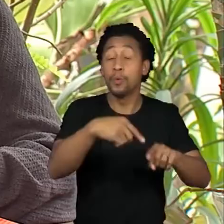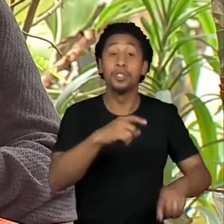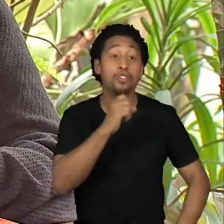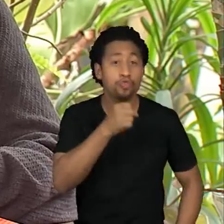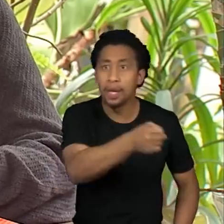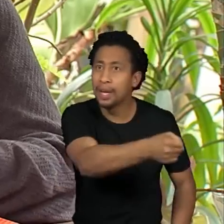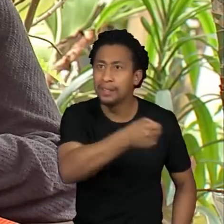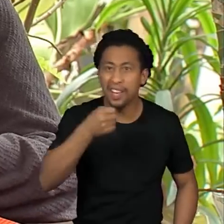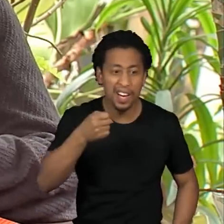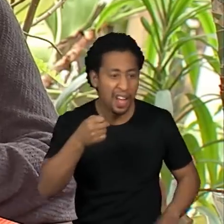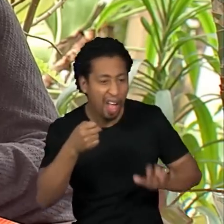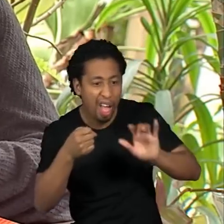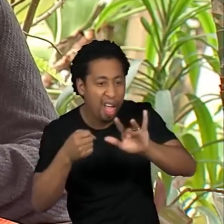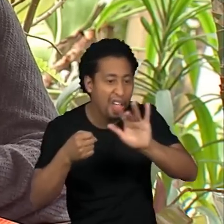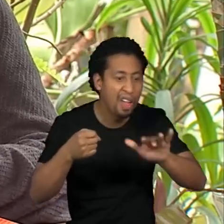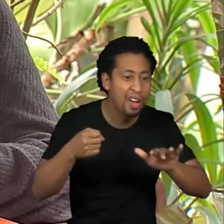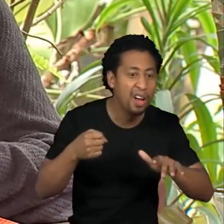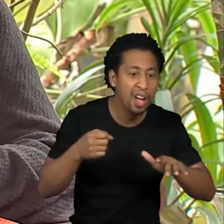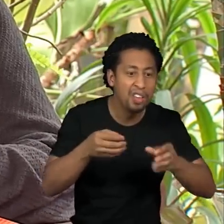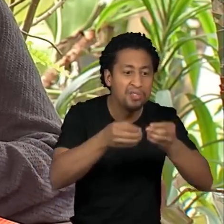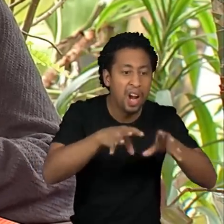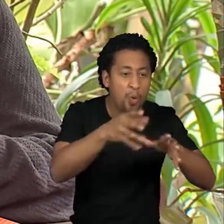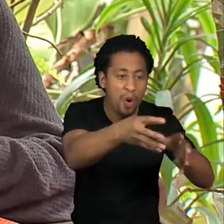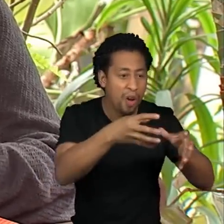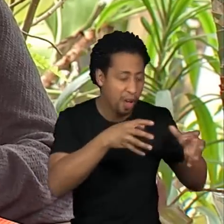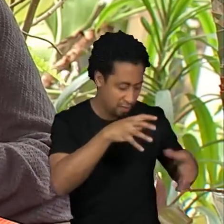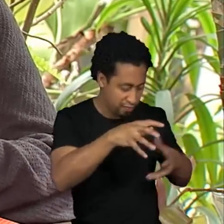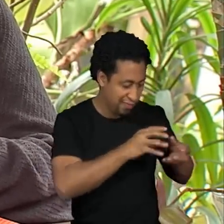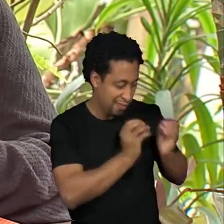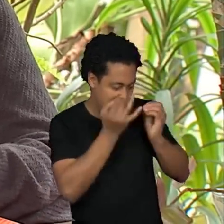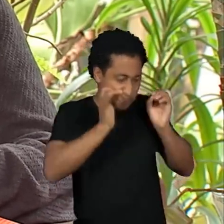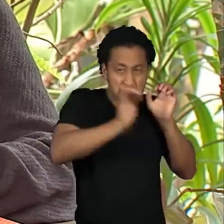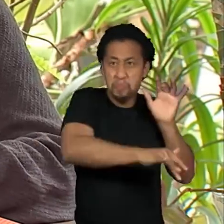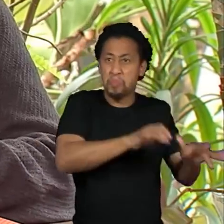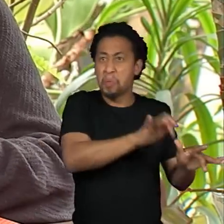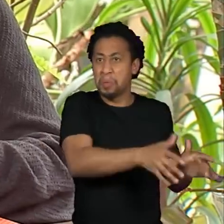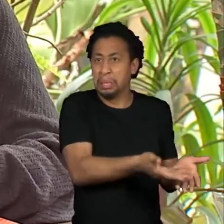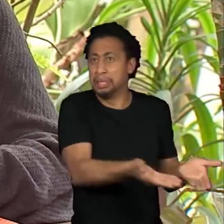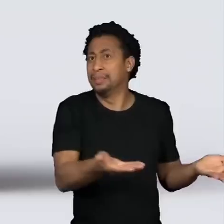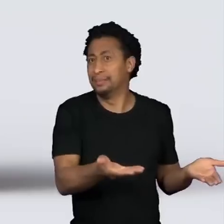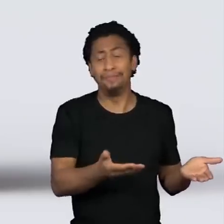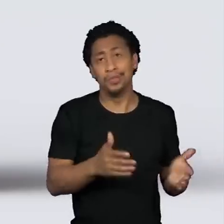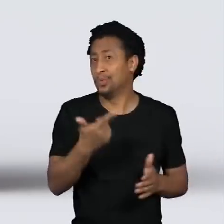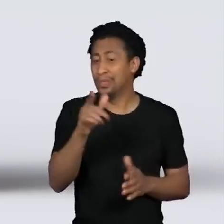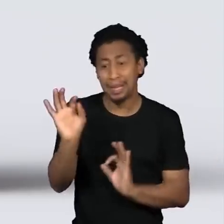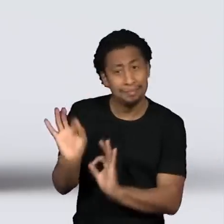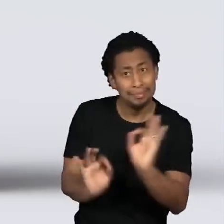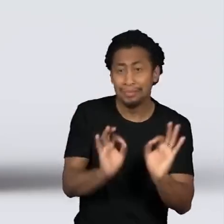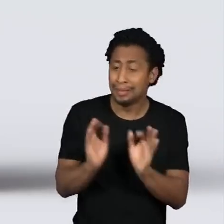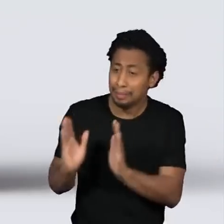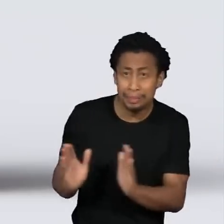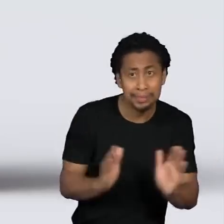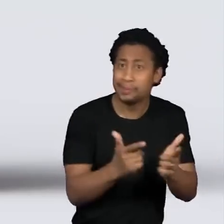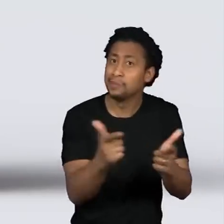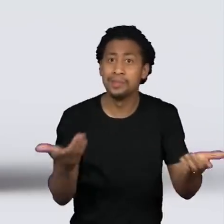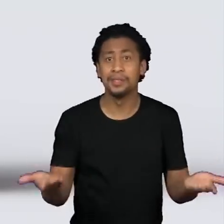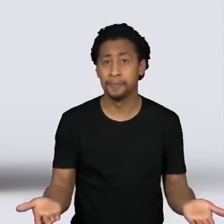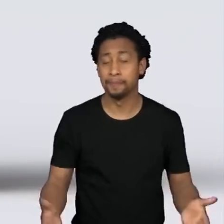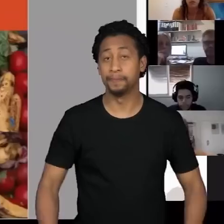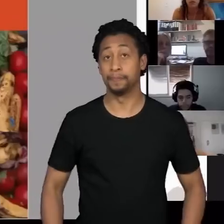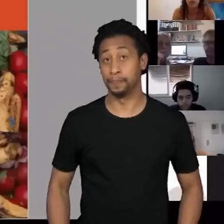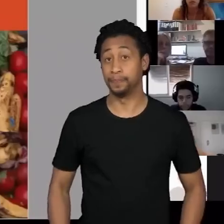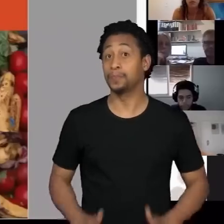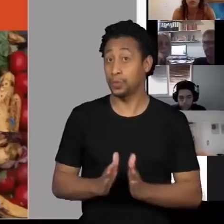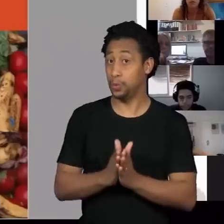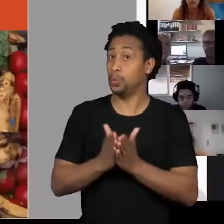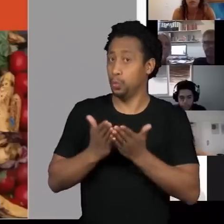o desperdício por conta dessa cultura de você não ter um planejamento do que você compra e tal. O livro digital está